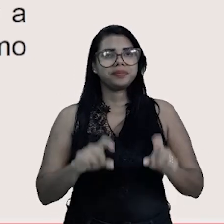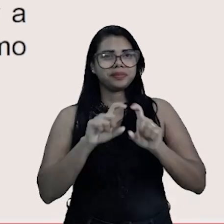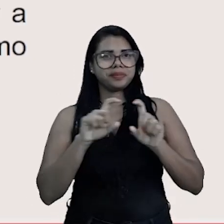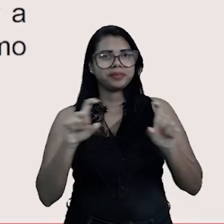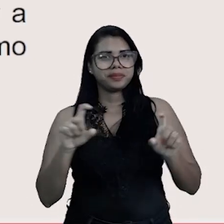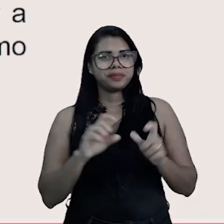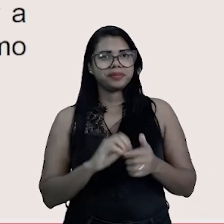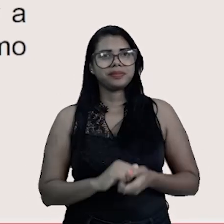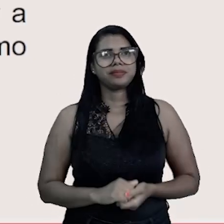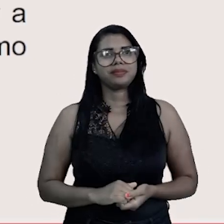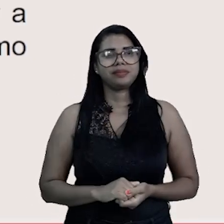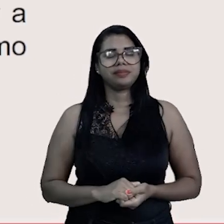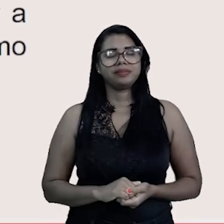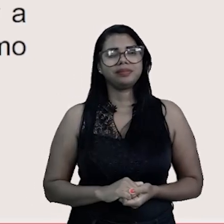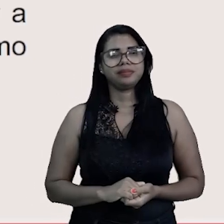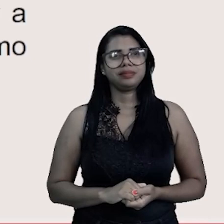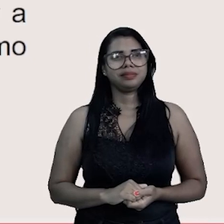assim,